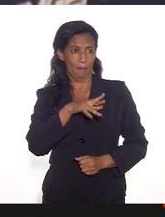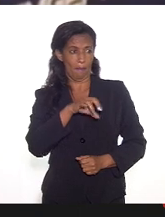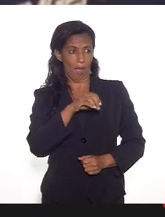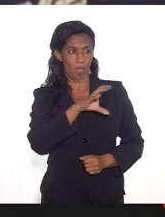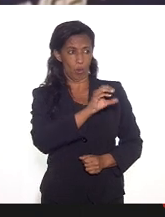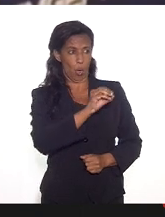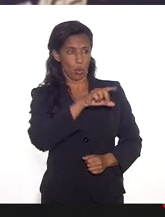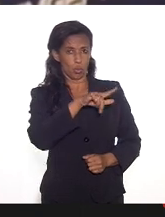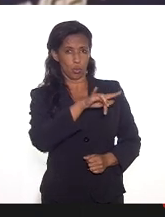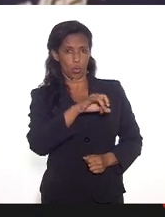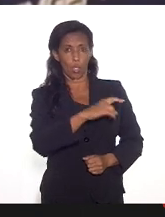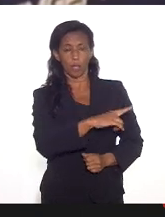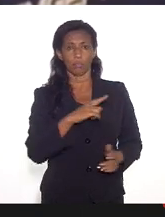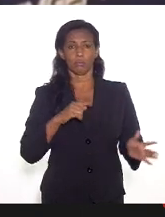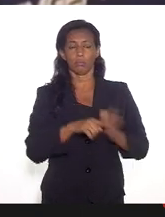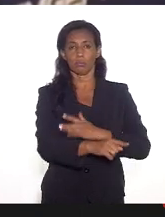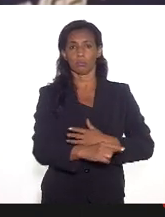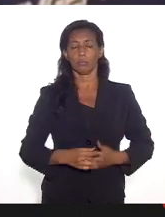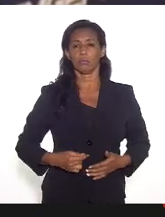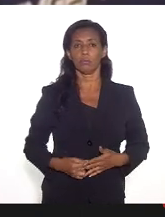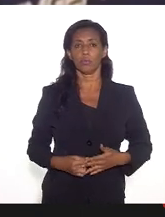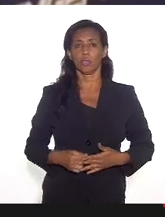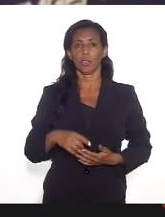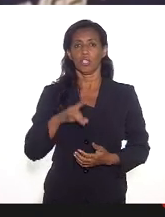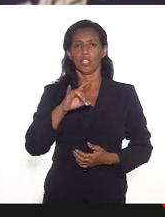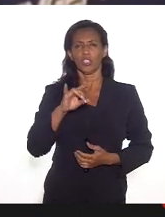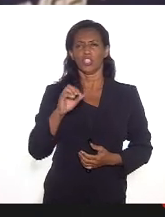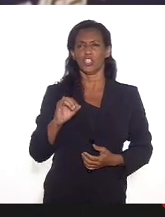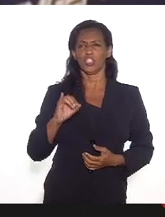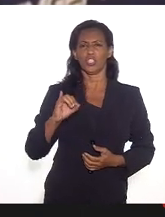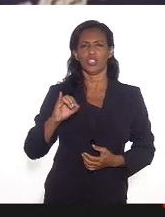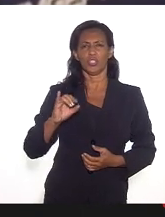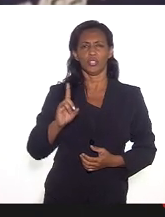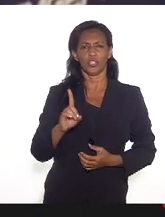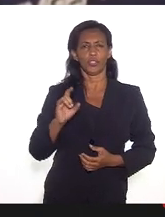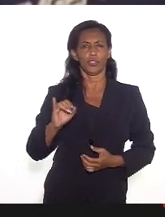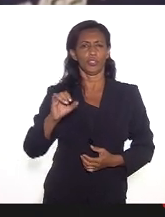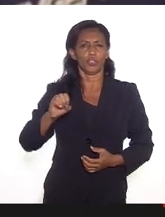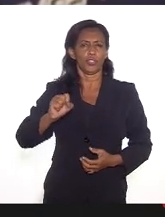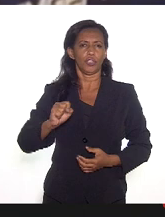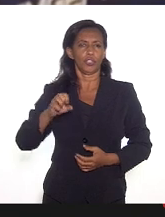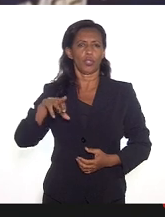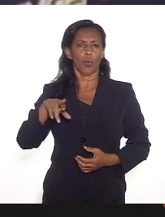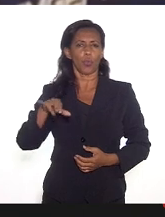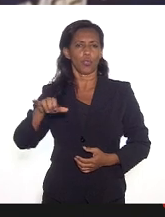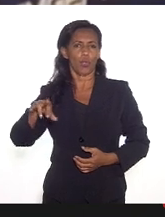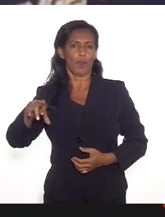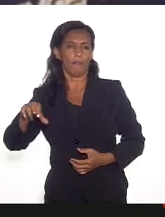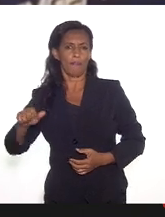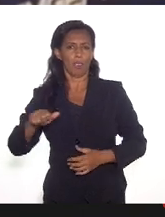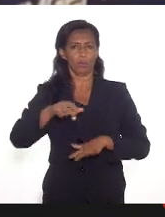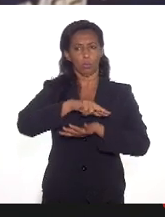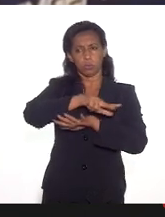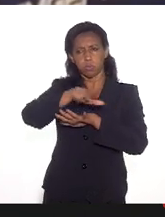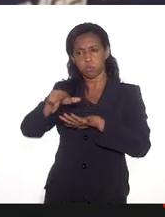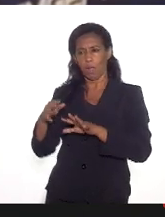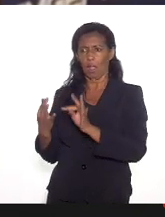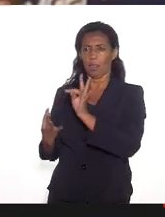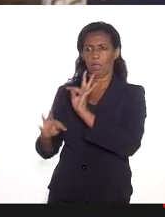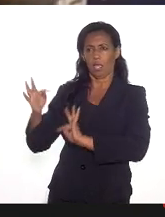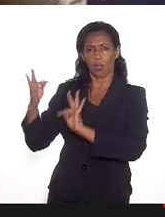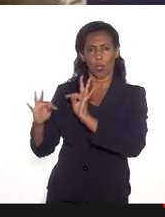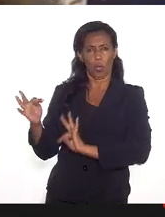eu disse, o descomissionamento tem uma série de aspectos comerciais, industriais, tecnológicos,